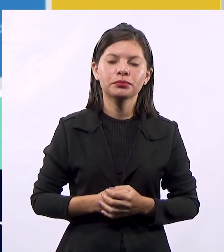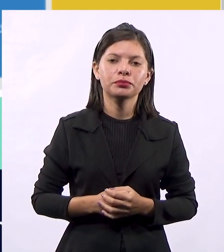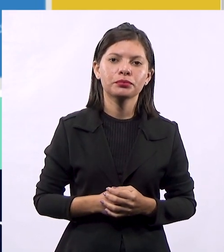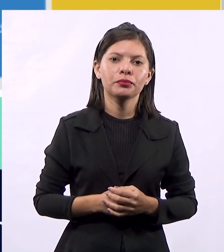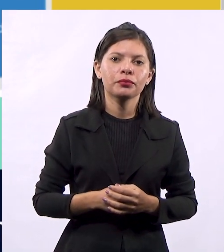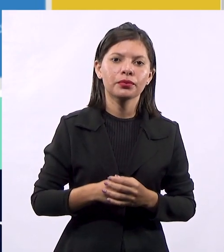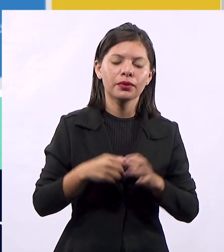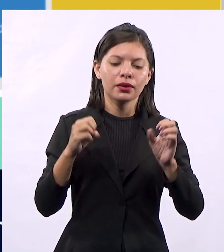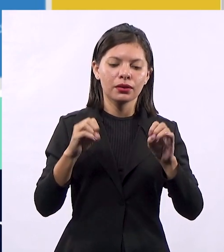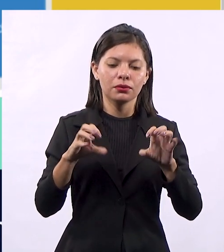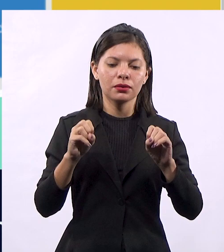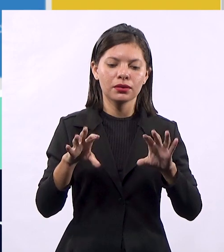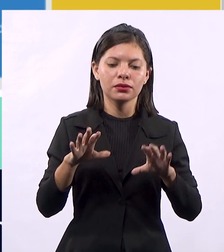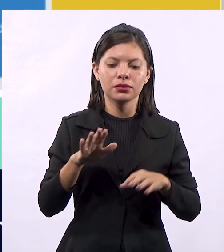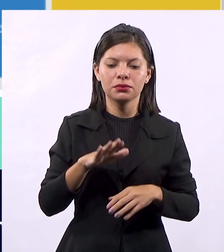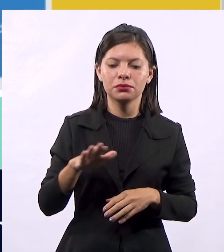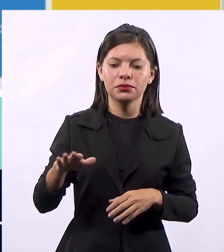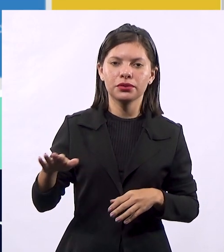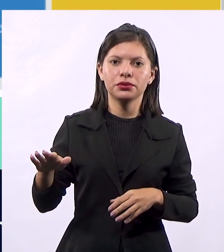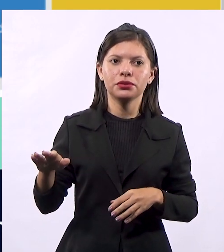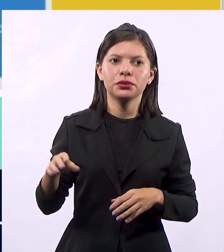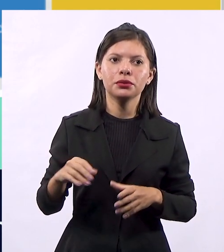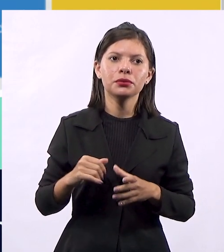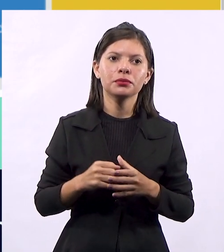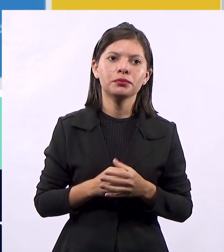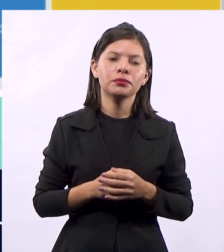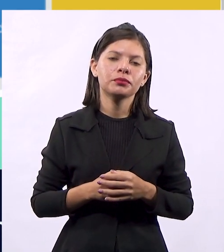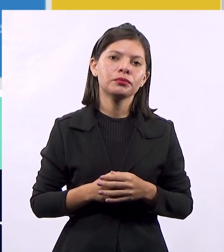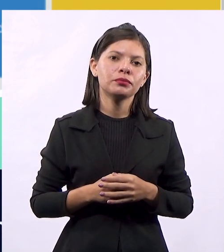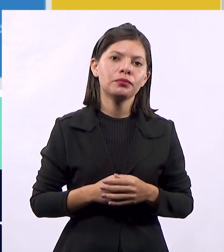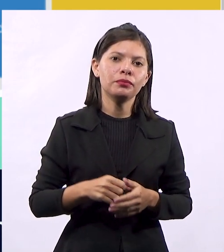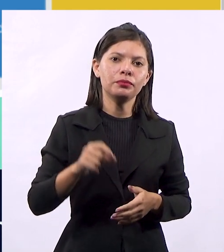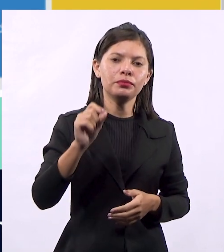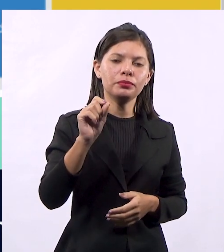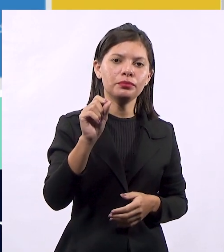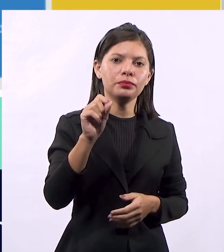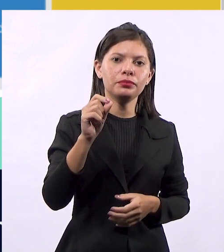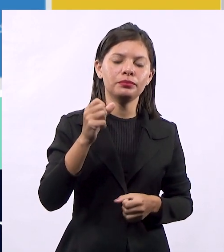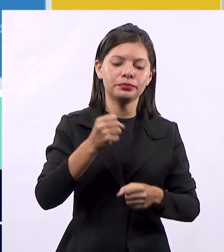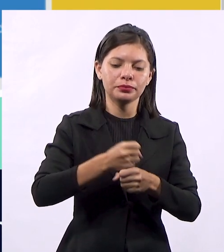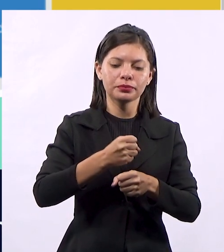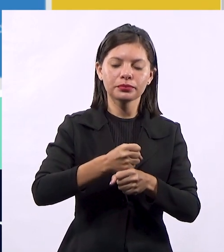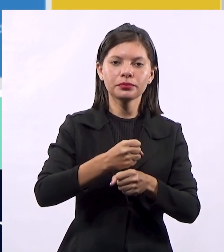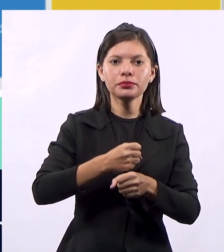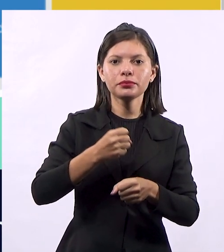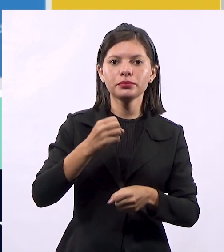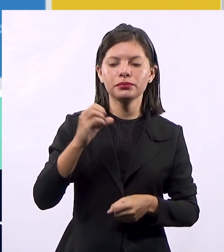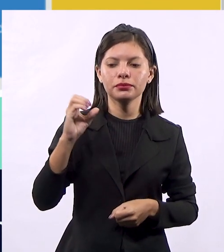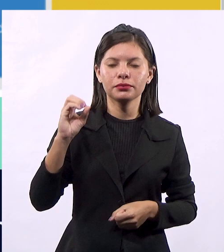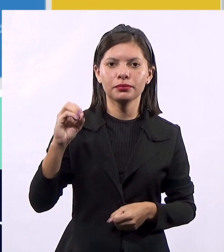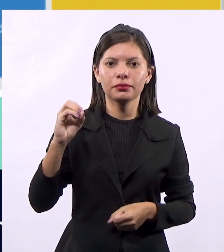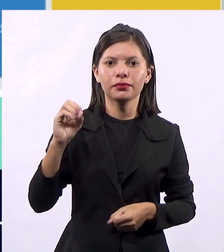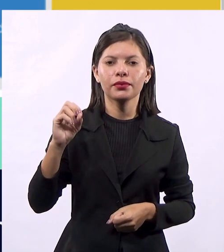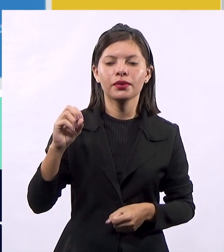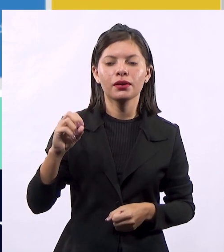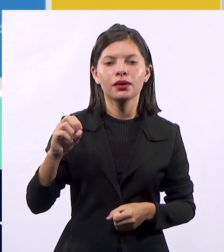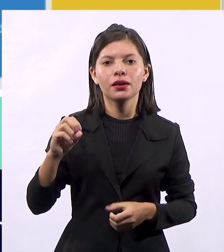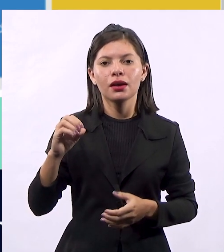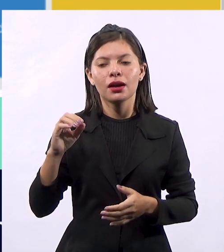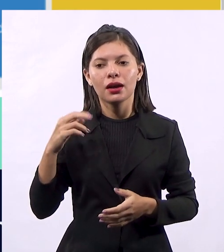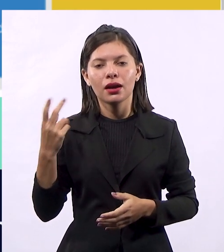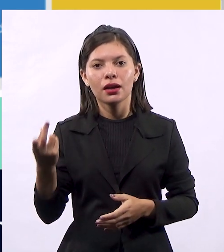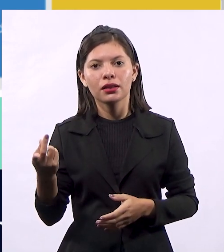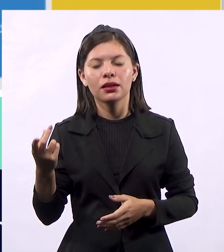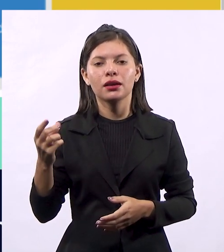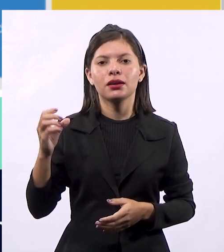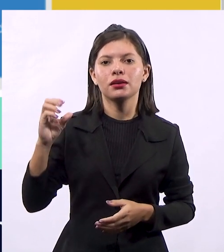a 5 anos a 11 meses. Então, a educação infantil, creche e pré-escola, é nesse período de 0 a